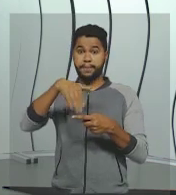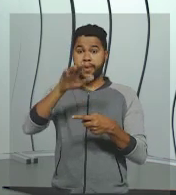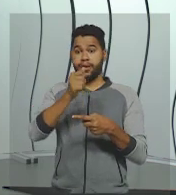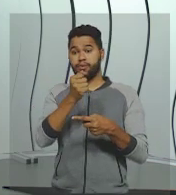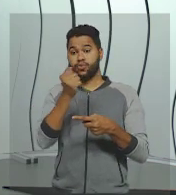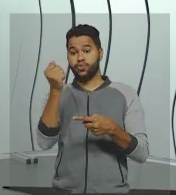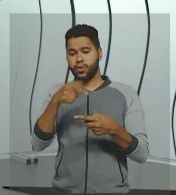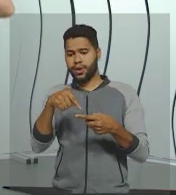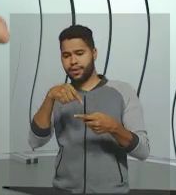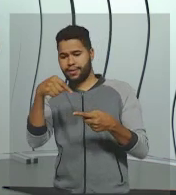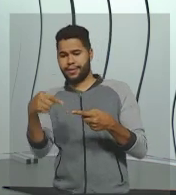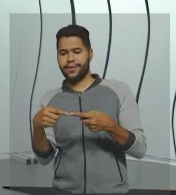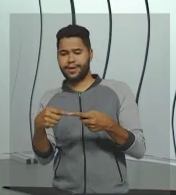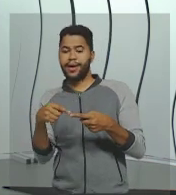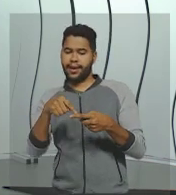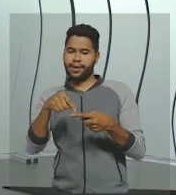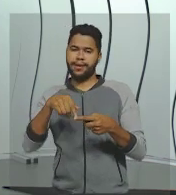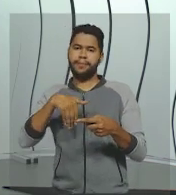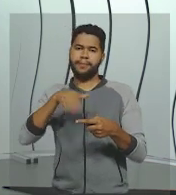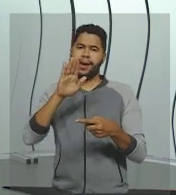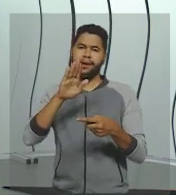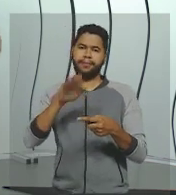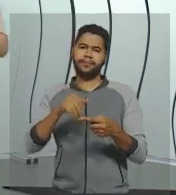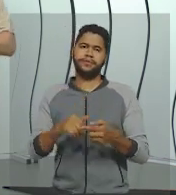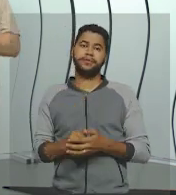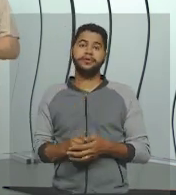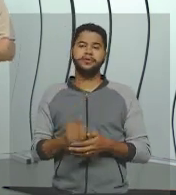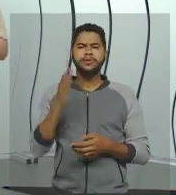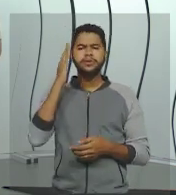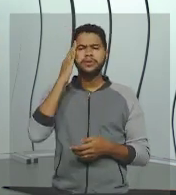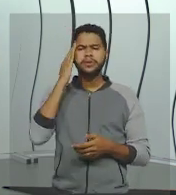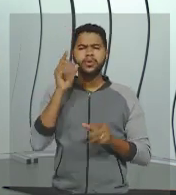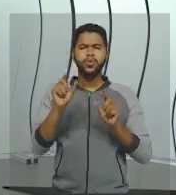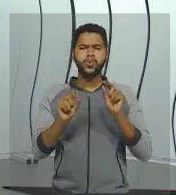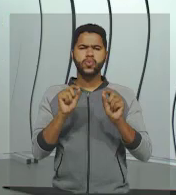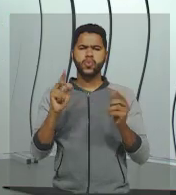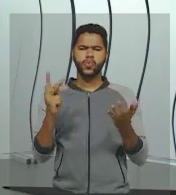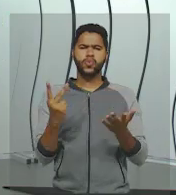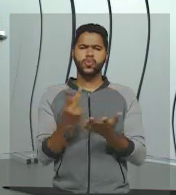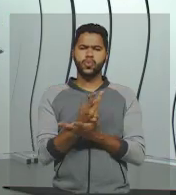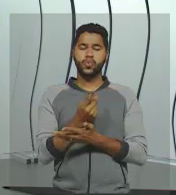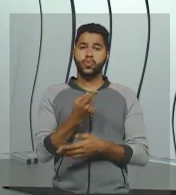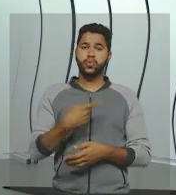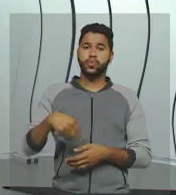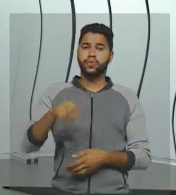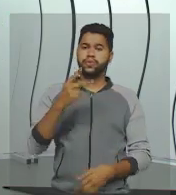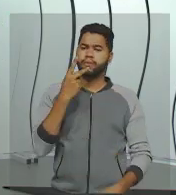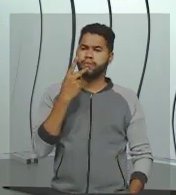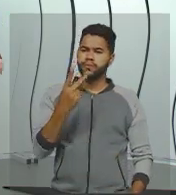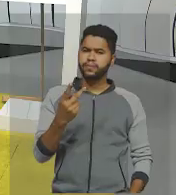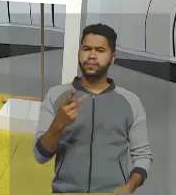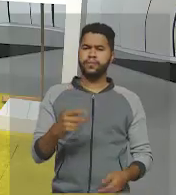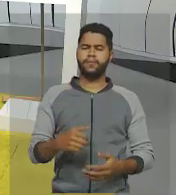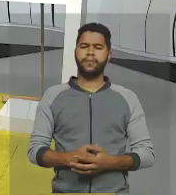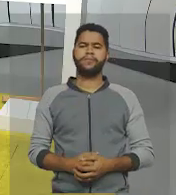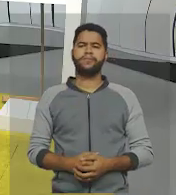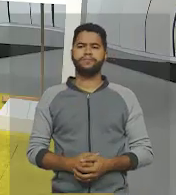segundo. Ok? Só para vocês entenderem o que está acontecendo aqui quando a gente está falando dessa